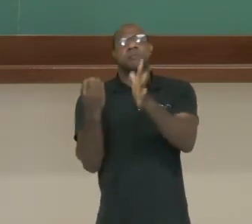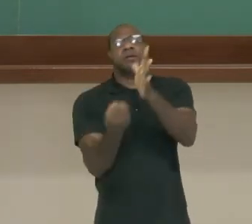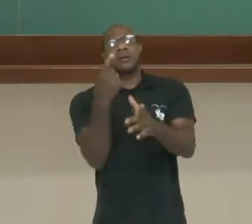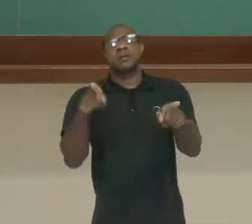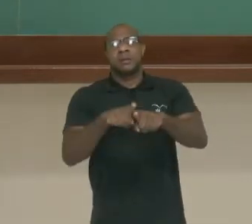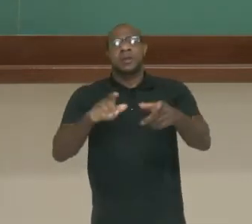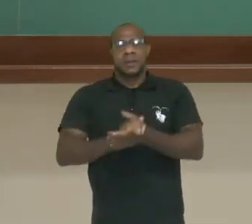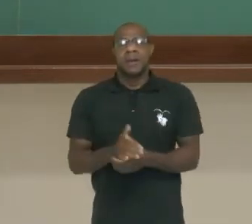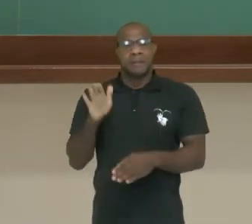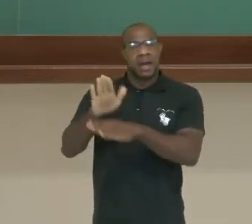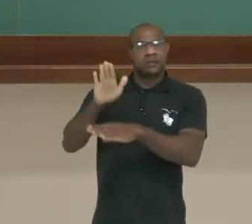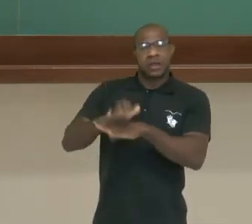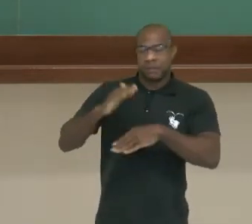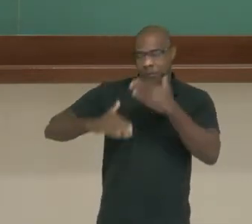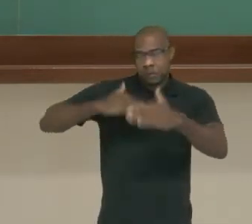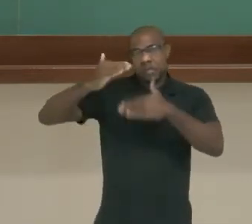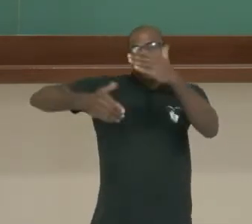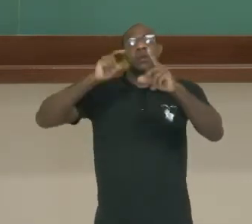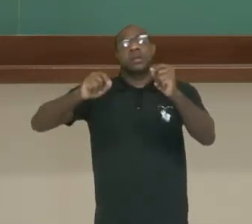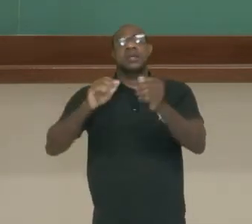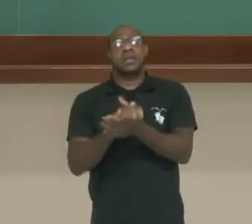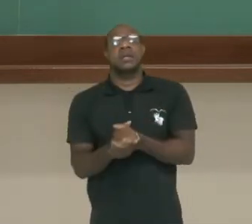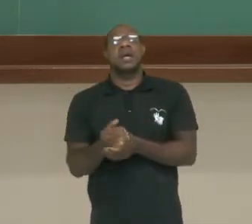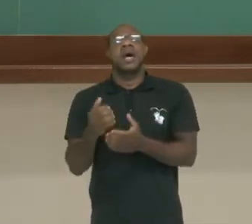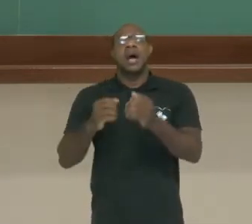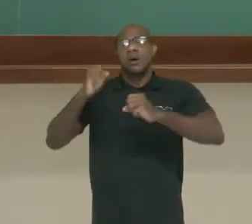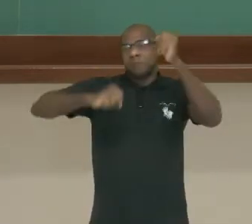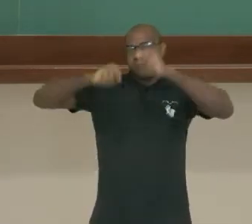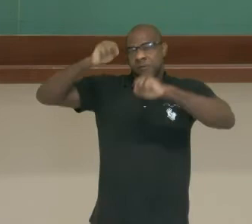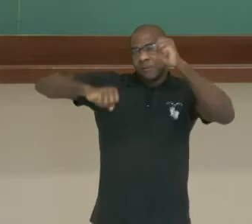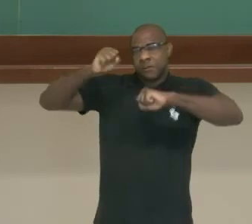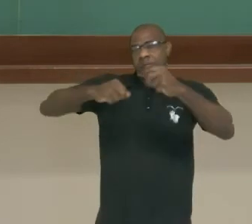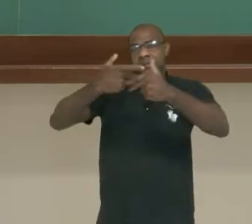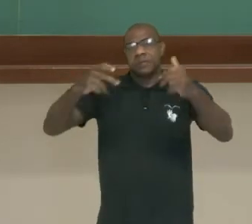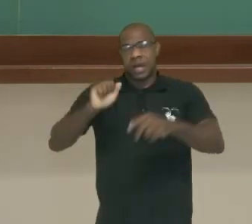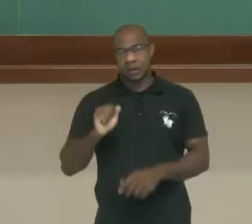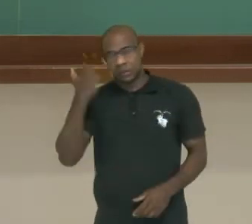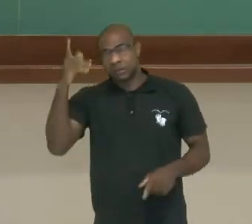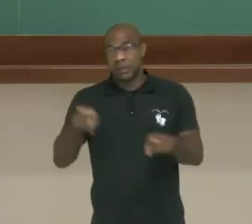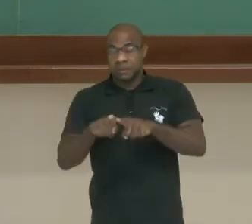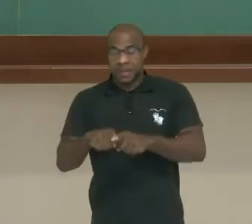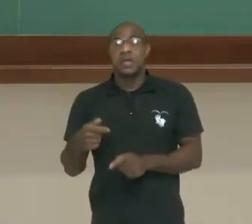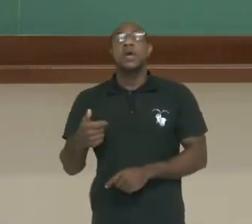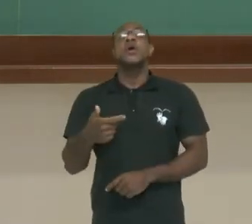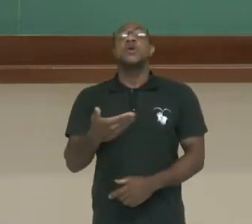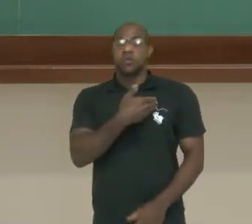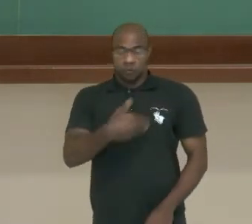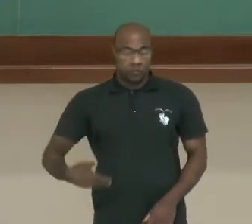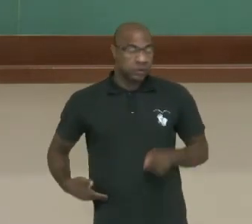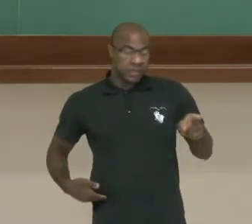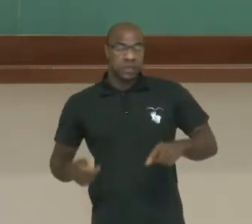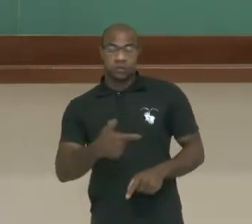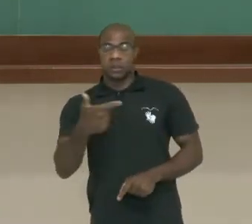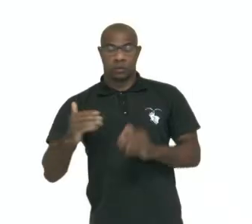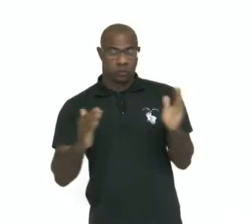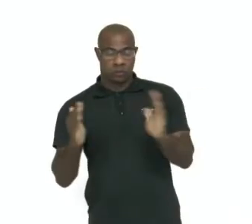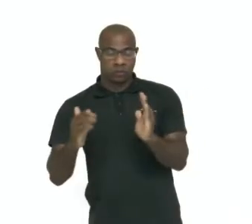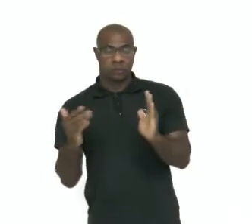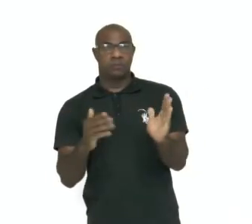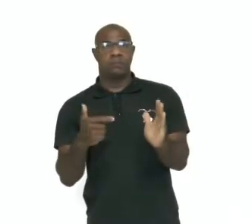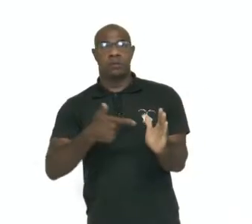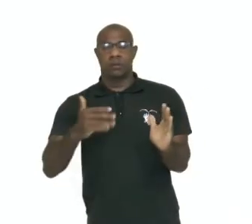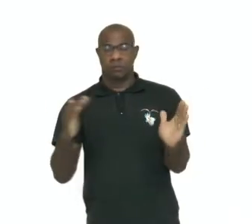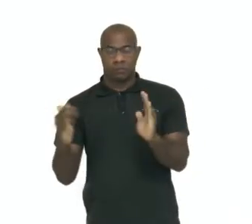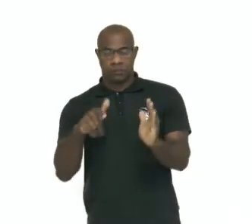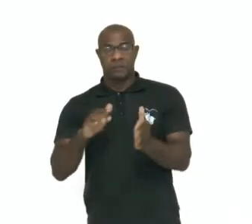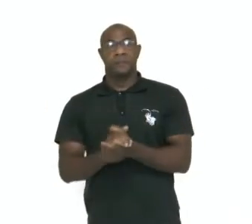governo, para ajudar a desenvolver a indústria nacional, também aconteceu no segundo governo dele, como foi no primeiro. Exemplos deste